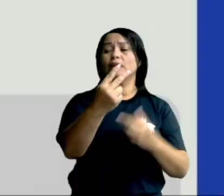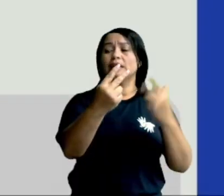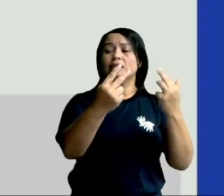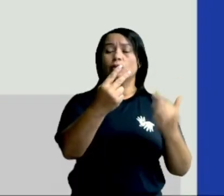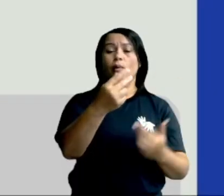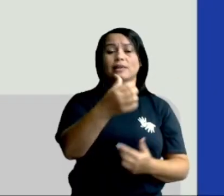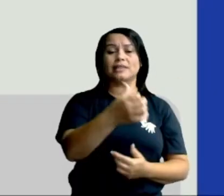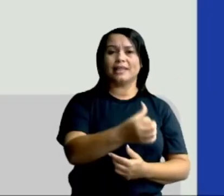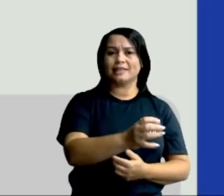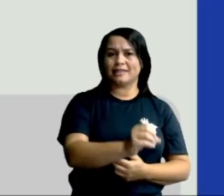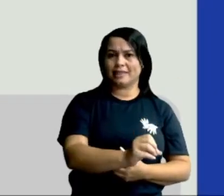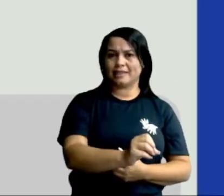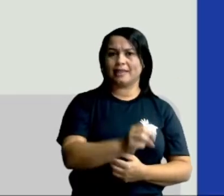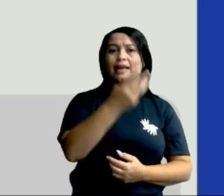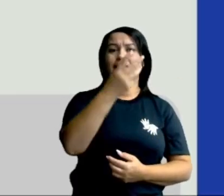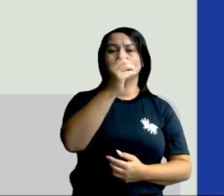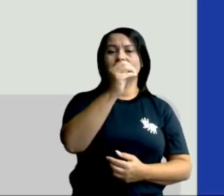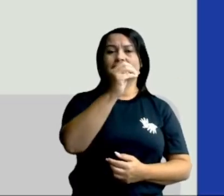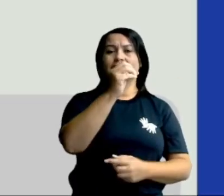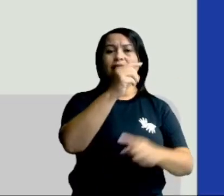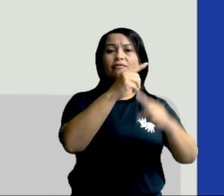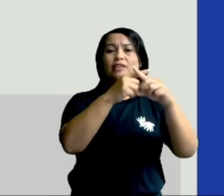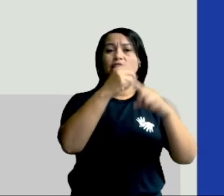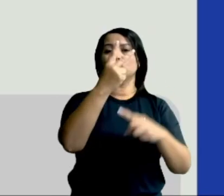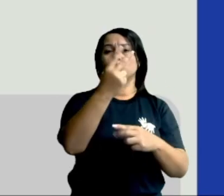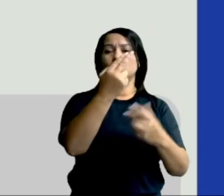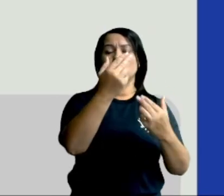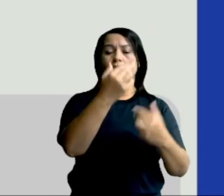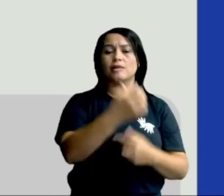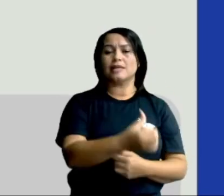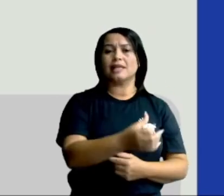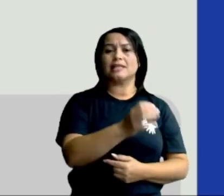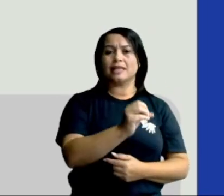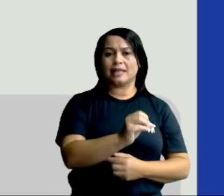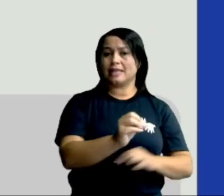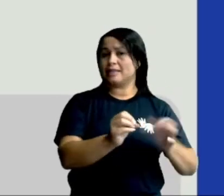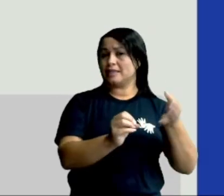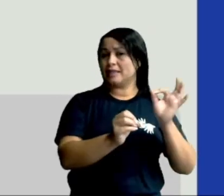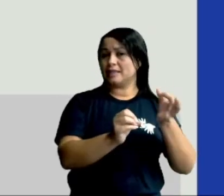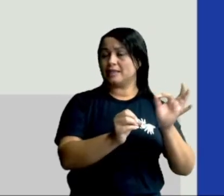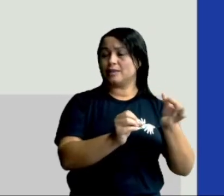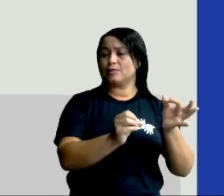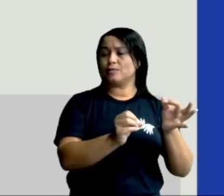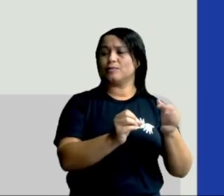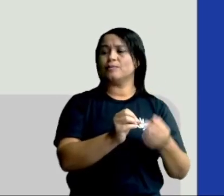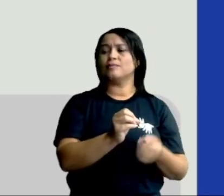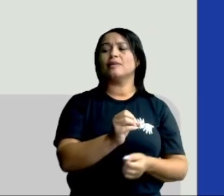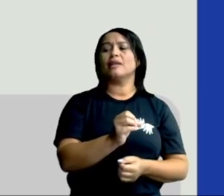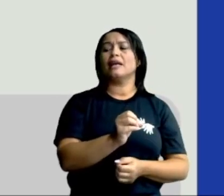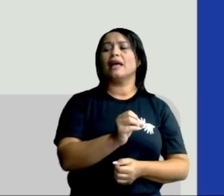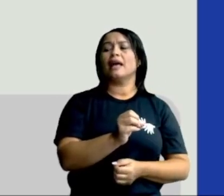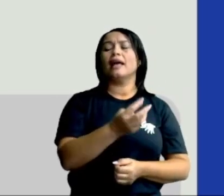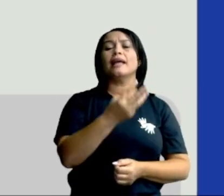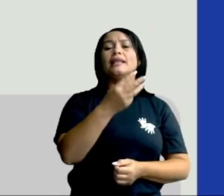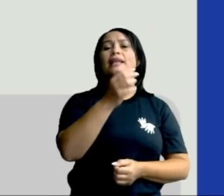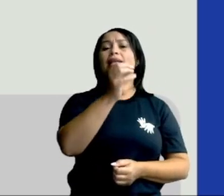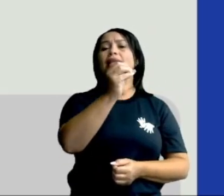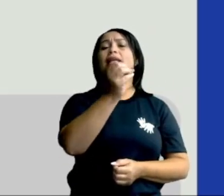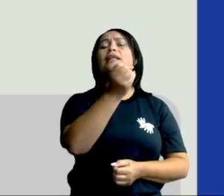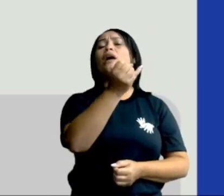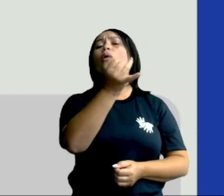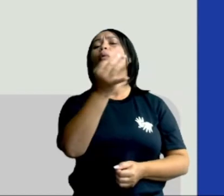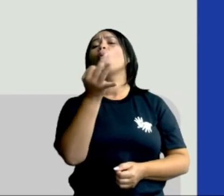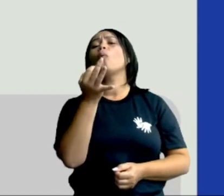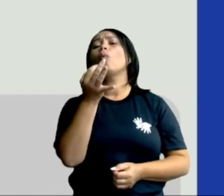a quanto? A 60, não é isso? 30 vezes 2, 60, certinho? E de 30 ele gastou, 30